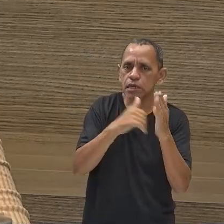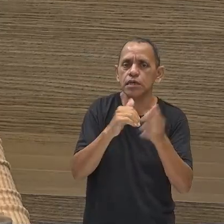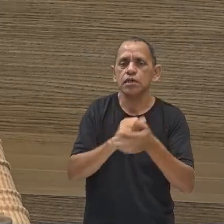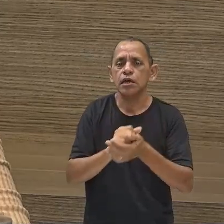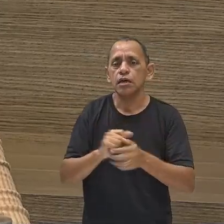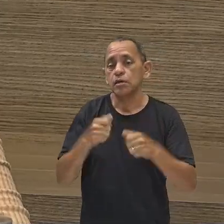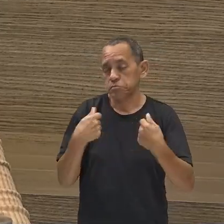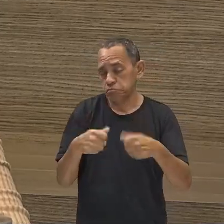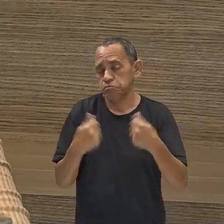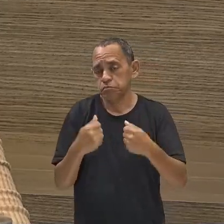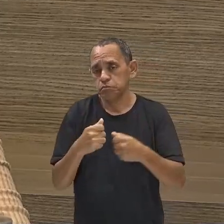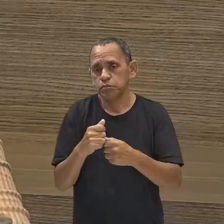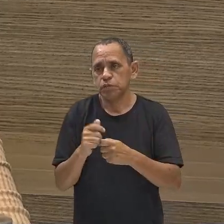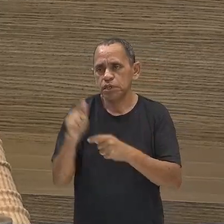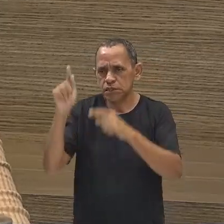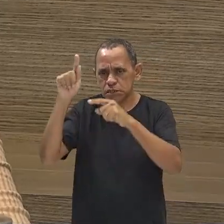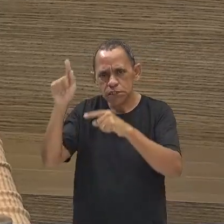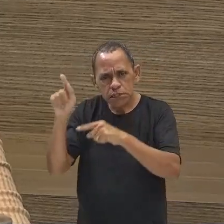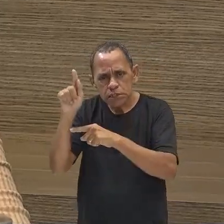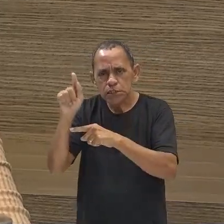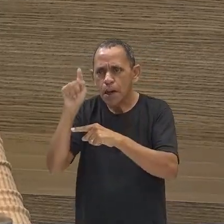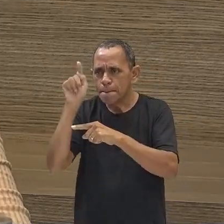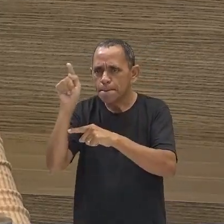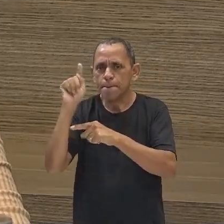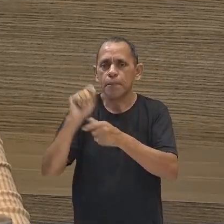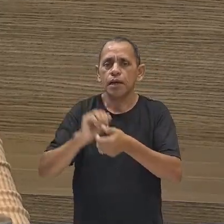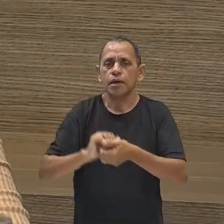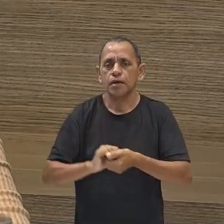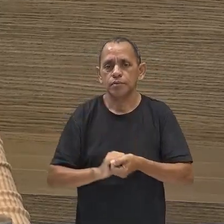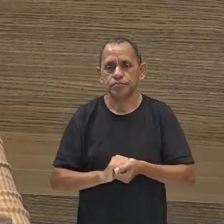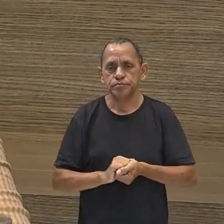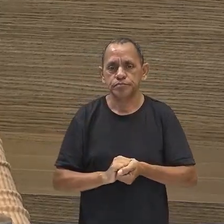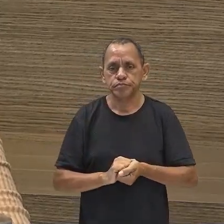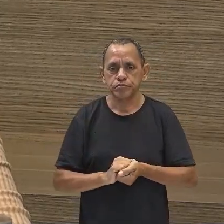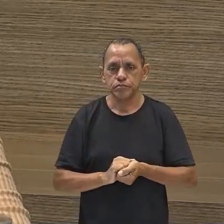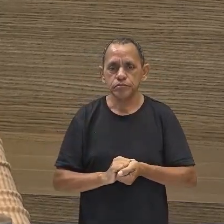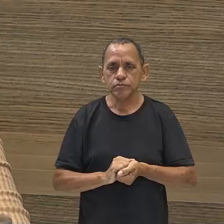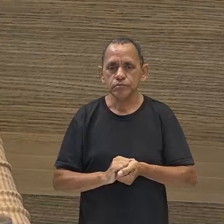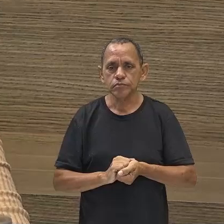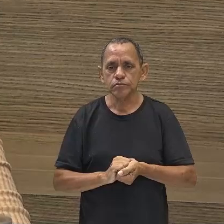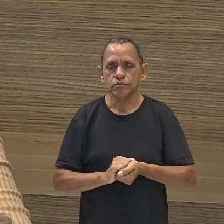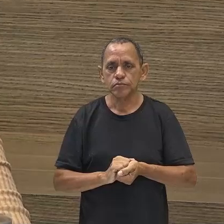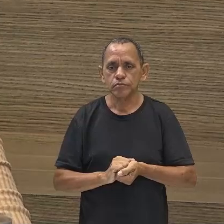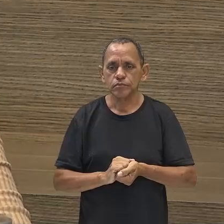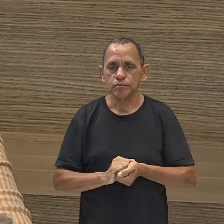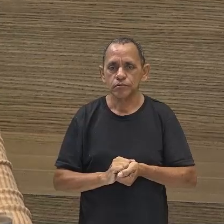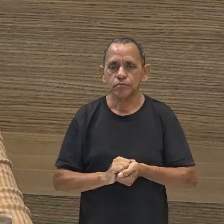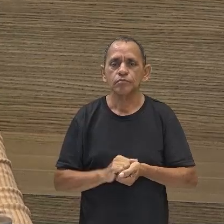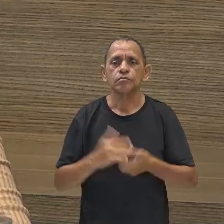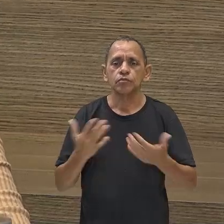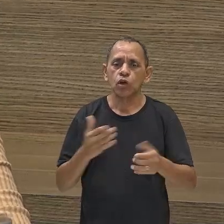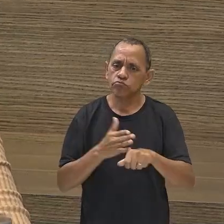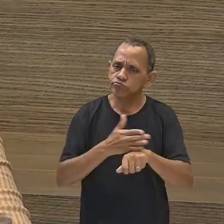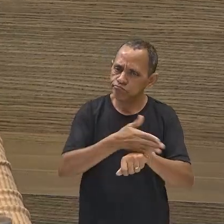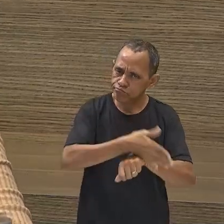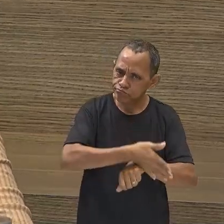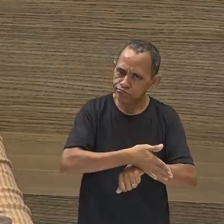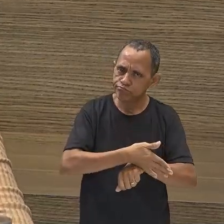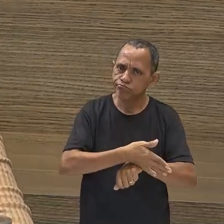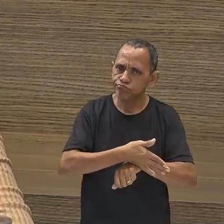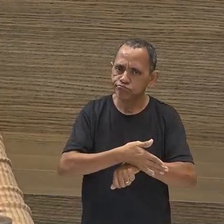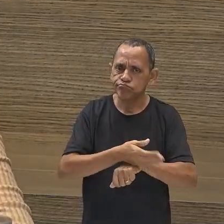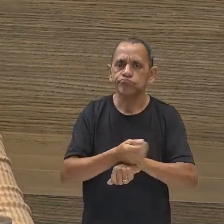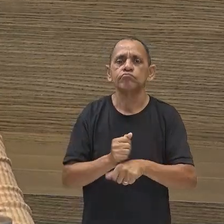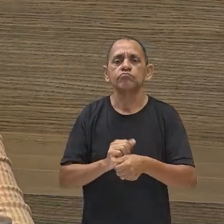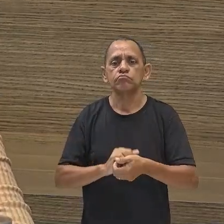do seu canal, dar 2 cliques, ou clicar em cima e ir lá na opção de entrar, né, no canal. Então, nesse caso, a gente